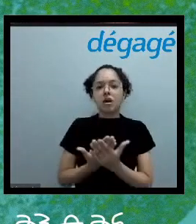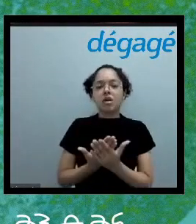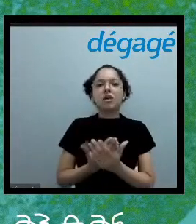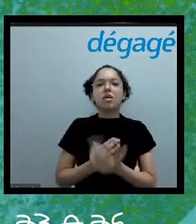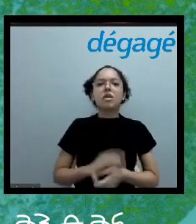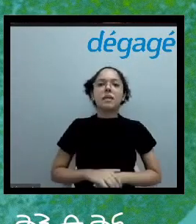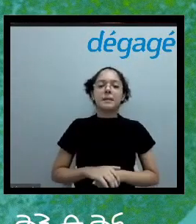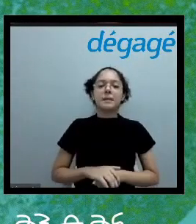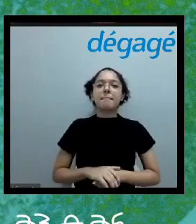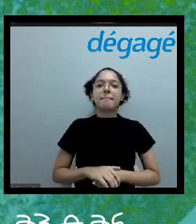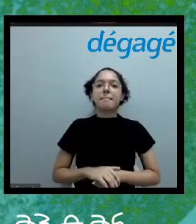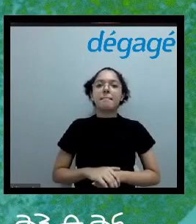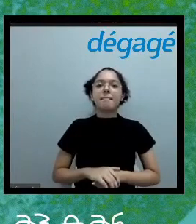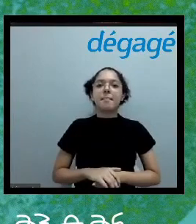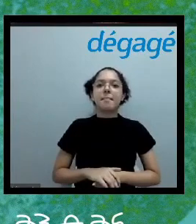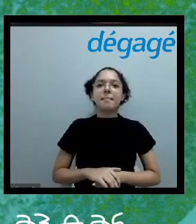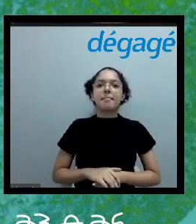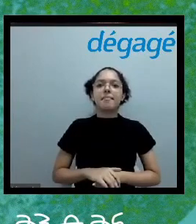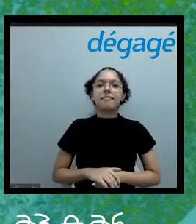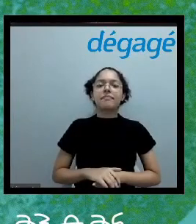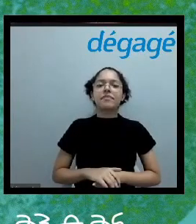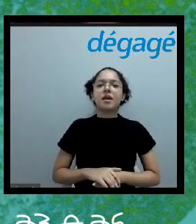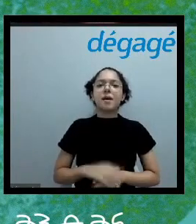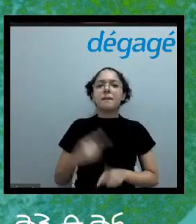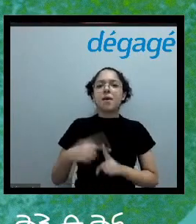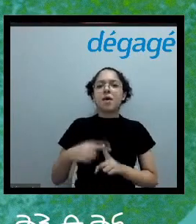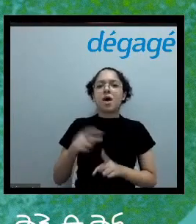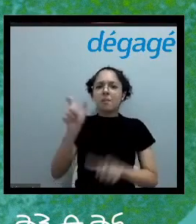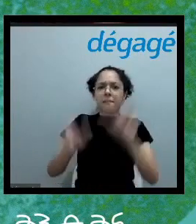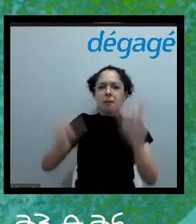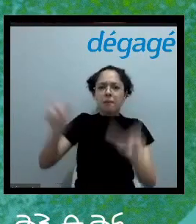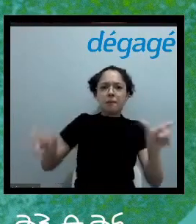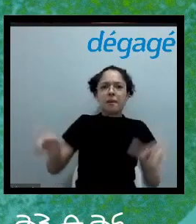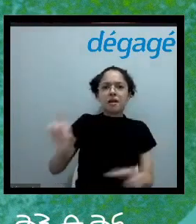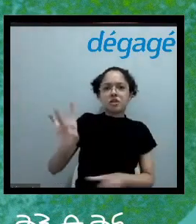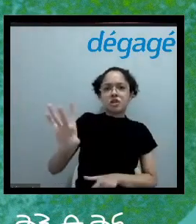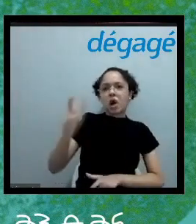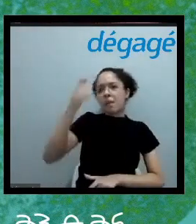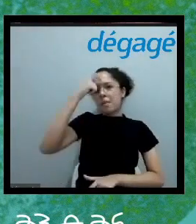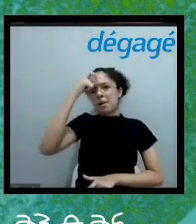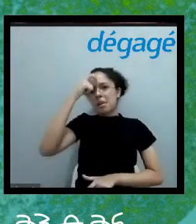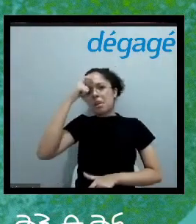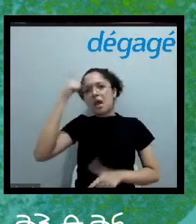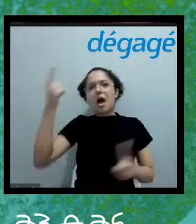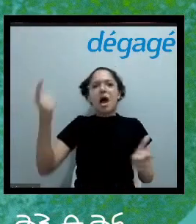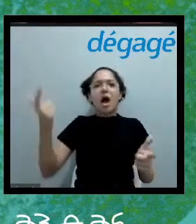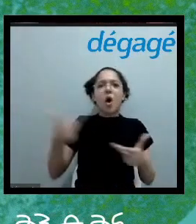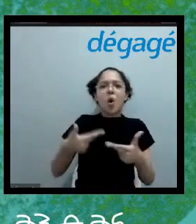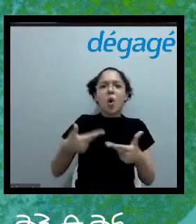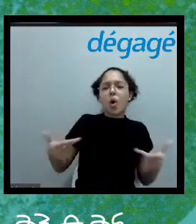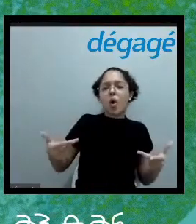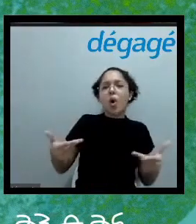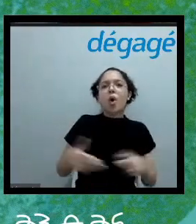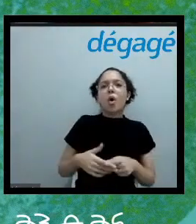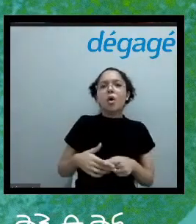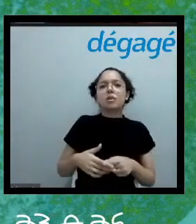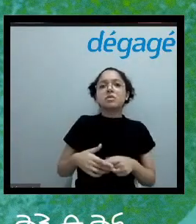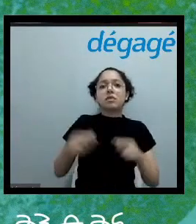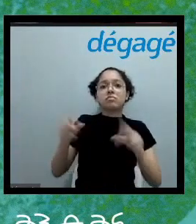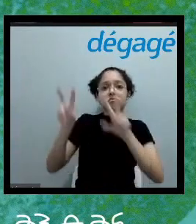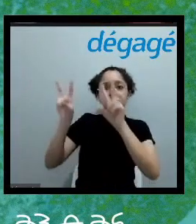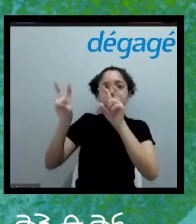possuem transtornos mentais, os chamados loucos, os manicomiáveis. Falo deles também, mas não